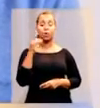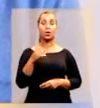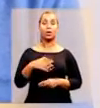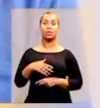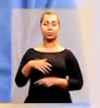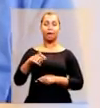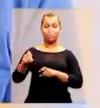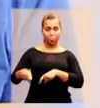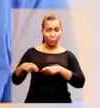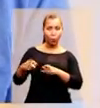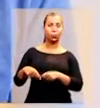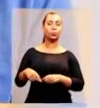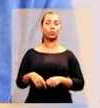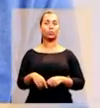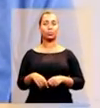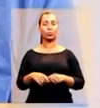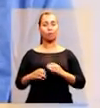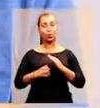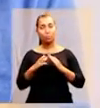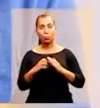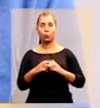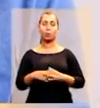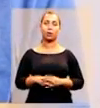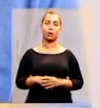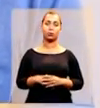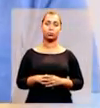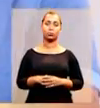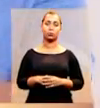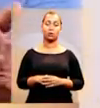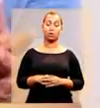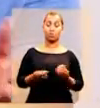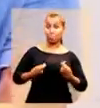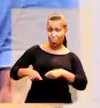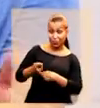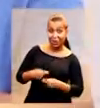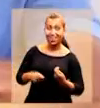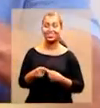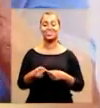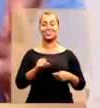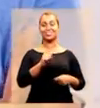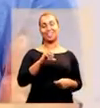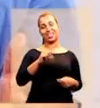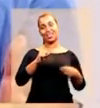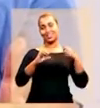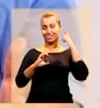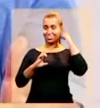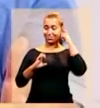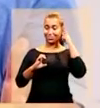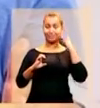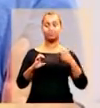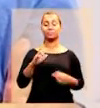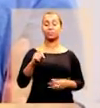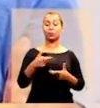pessoal da agricultura, da indústria, do comércio. O SESC é um órgão